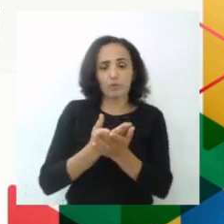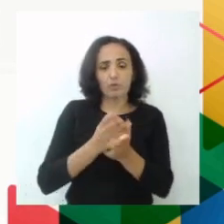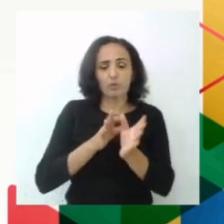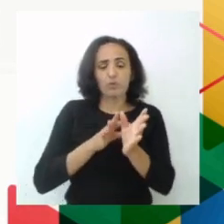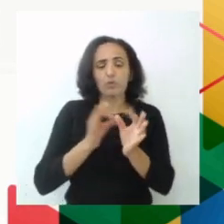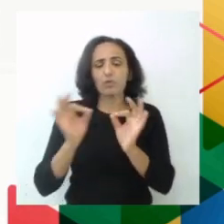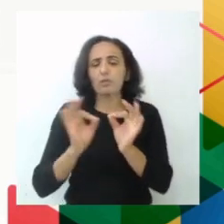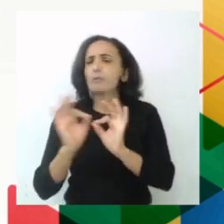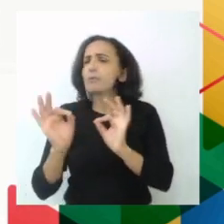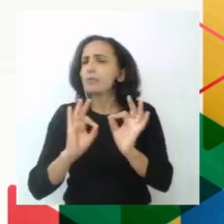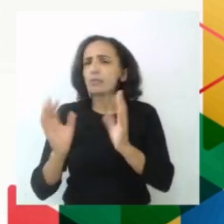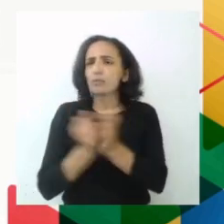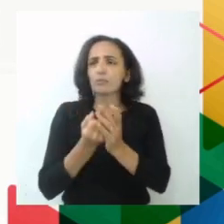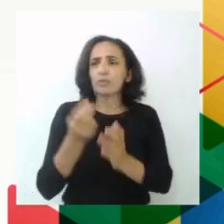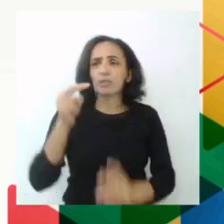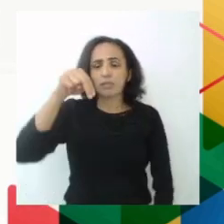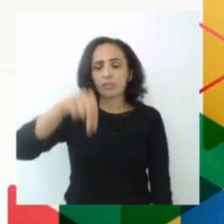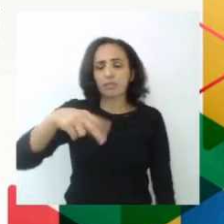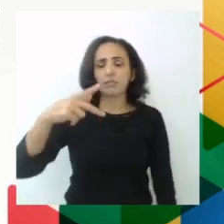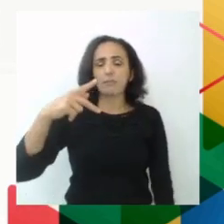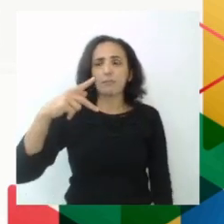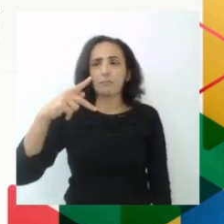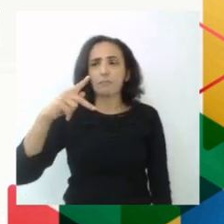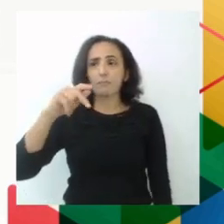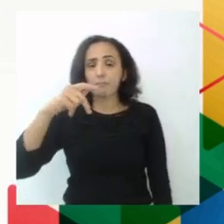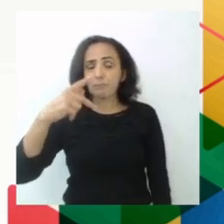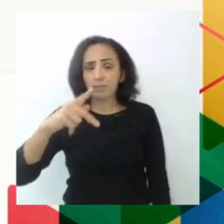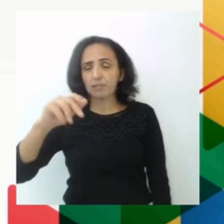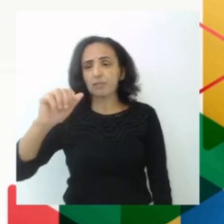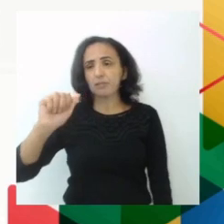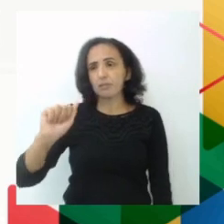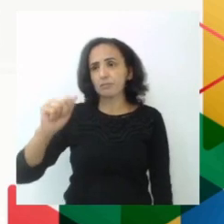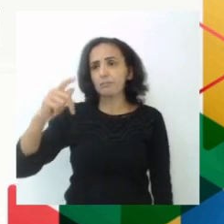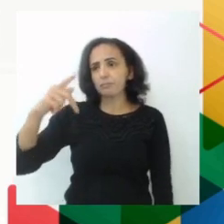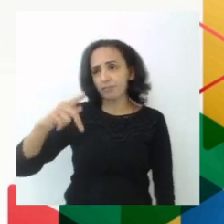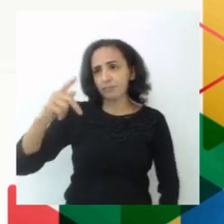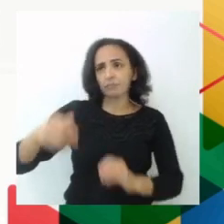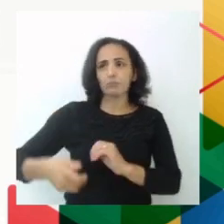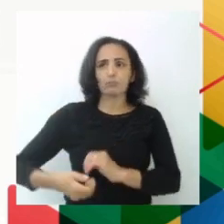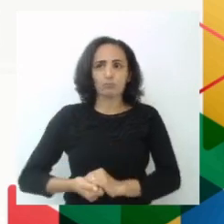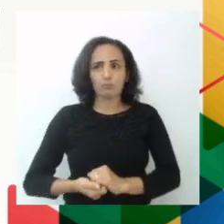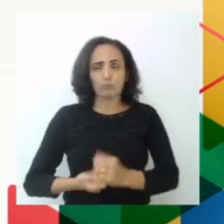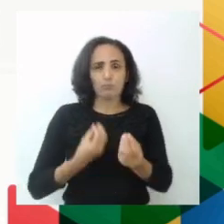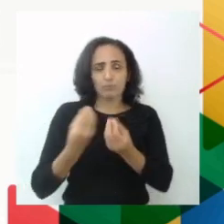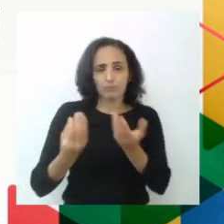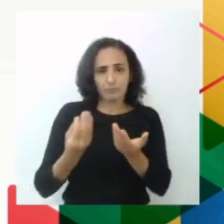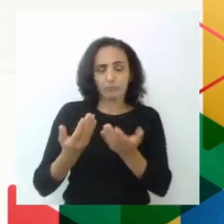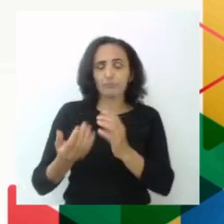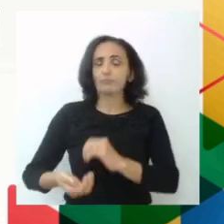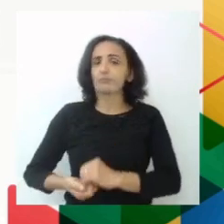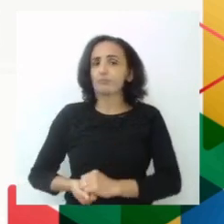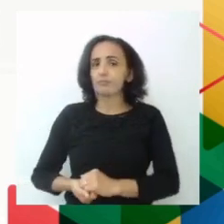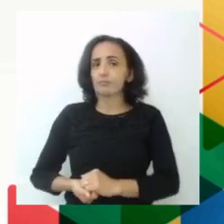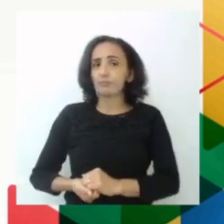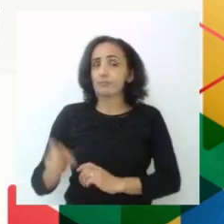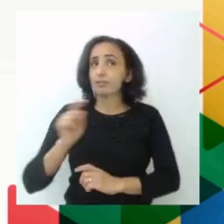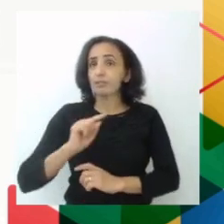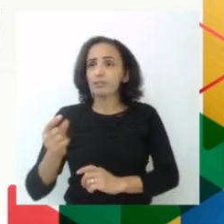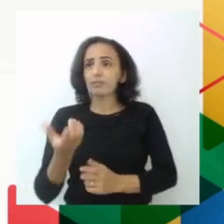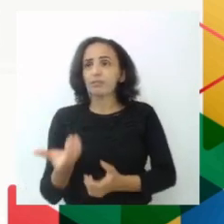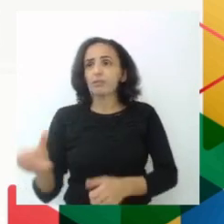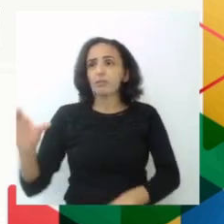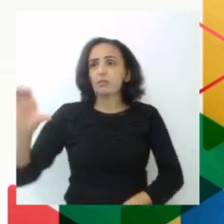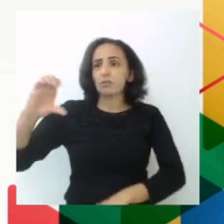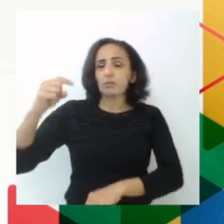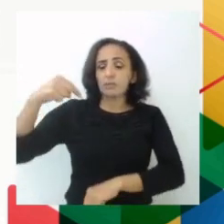de NPAP. No nosso caso aí do 45 e 2, seria 45, 2 a 2. E aquela exclamaçãozinha